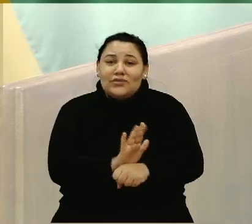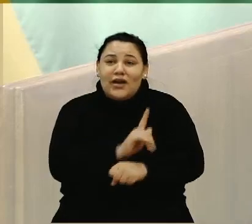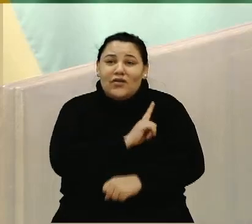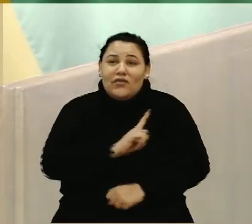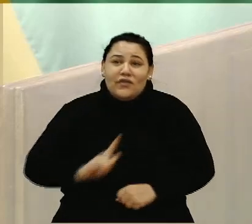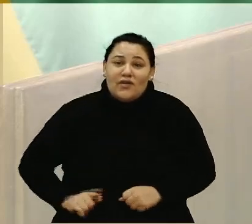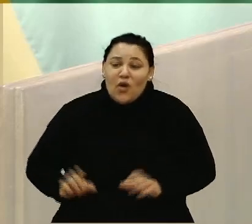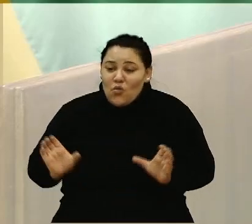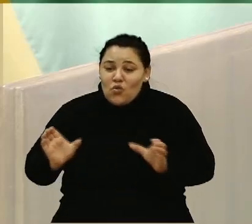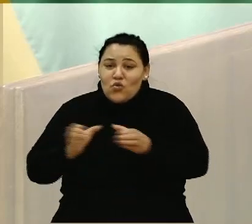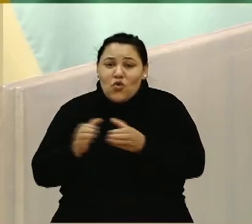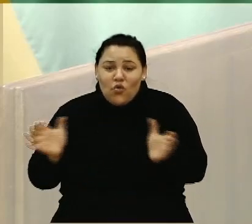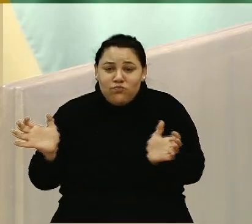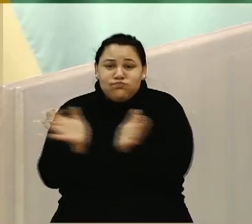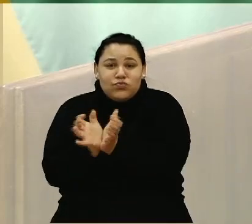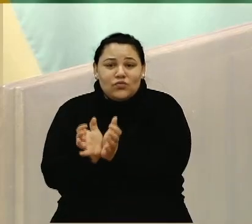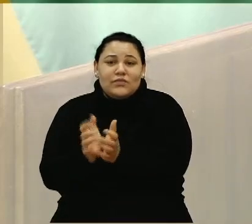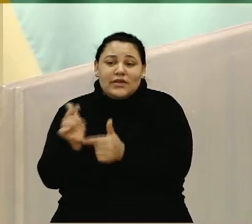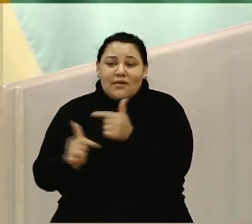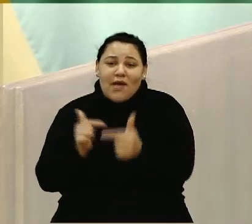equipes para a Secretaria de Obras,